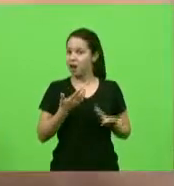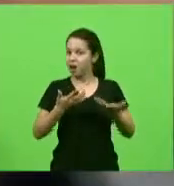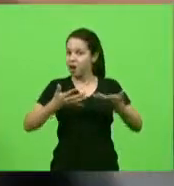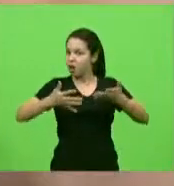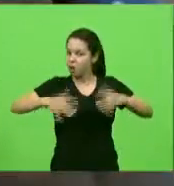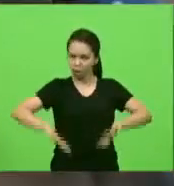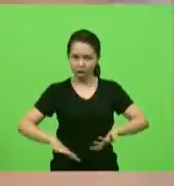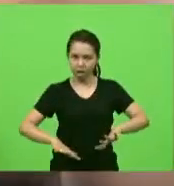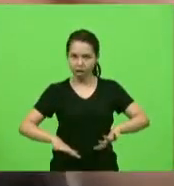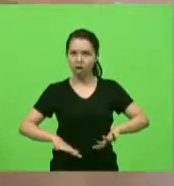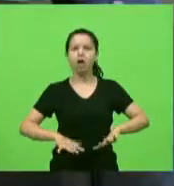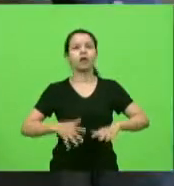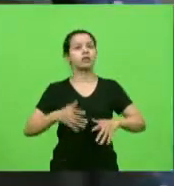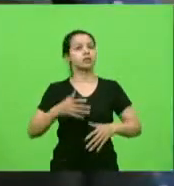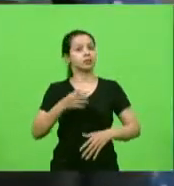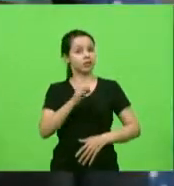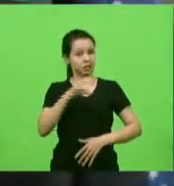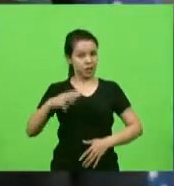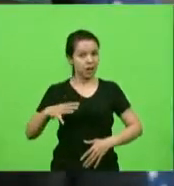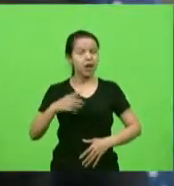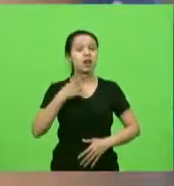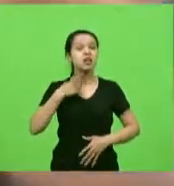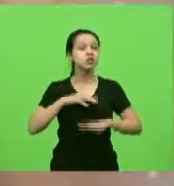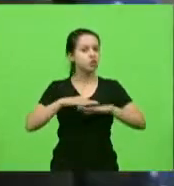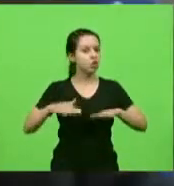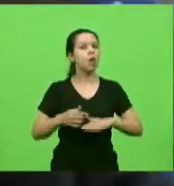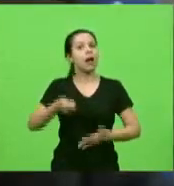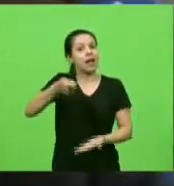Santa Catarina exige que os seus 33 milhões de reais